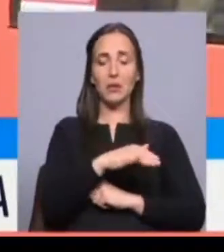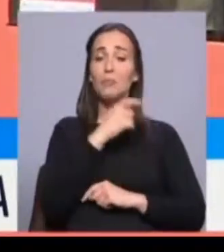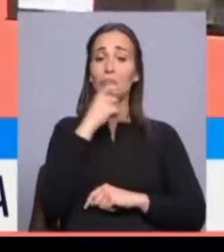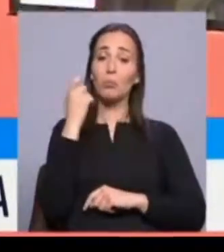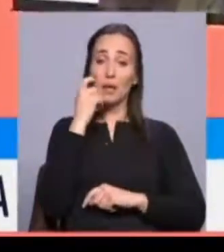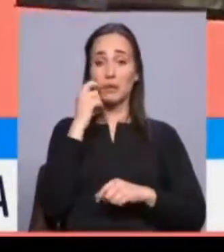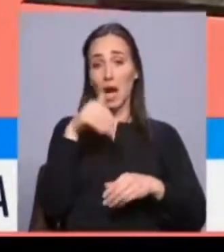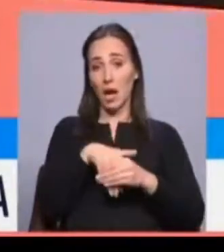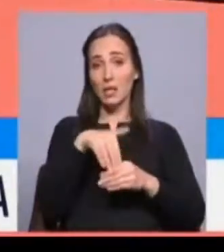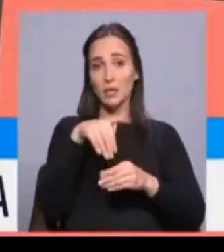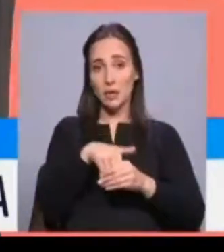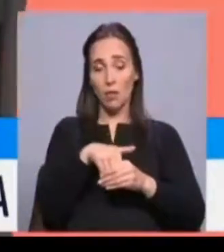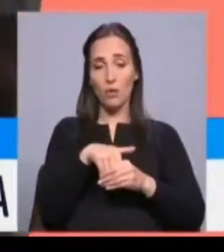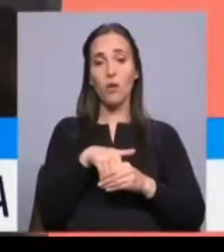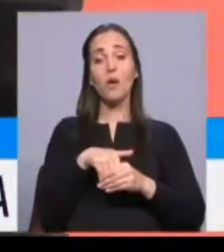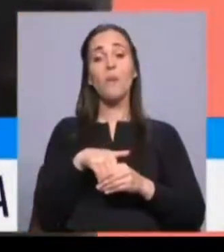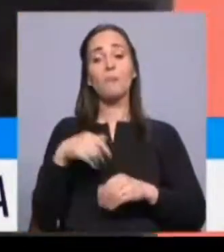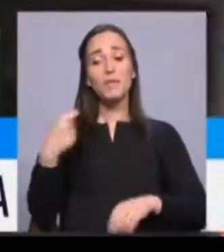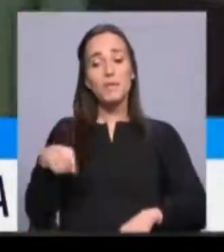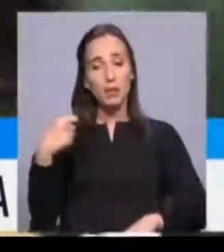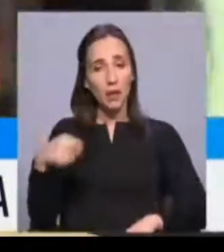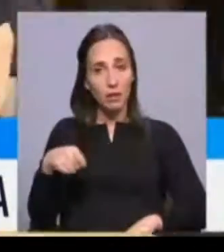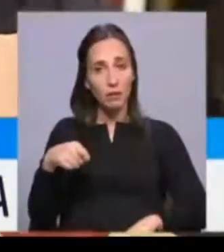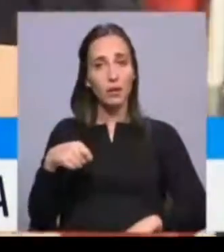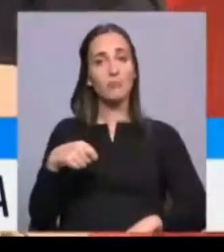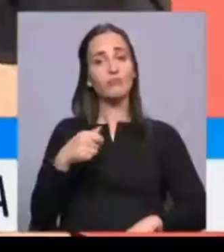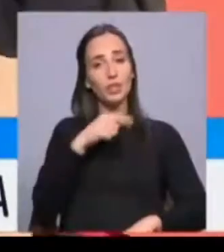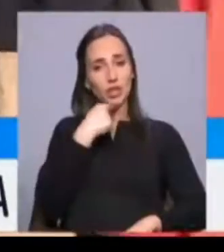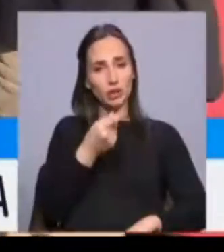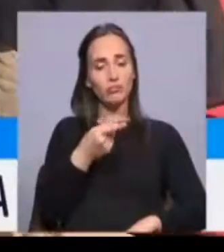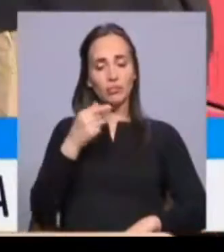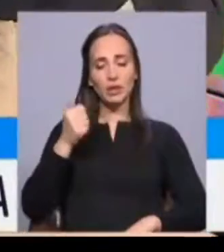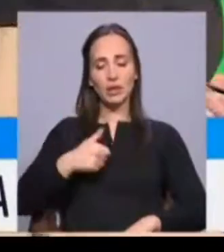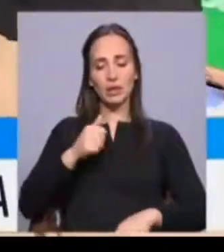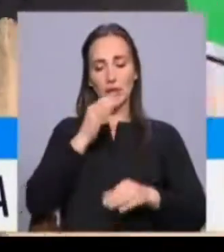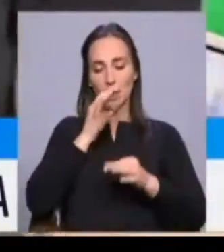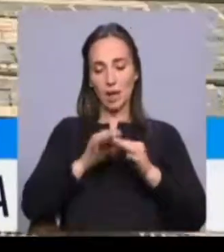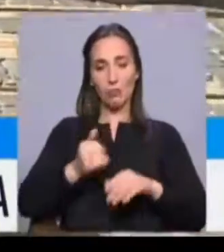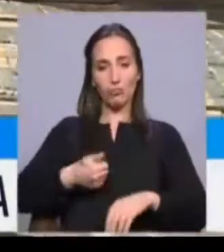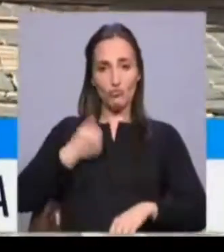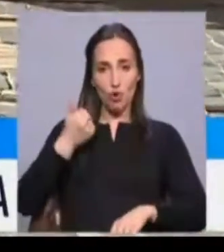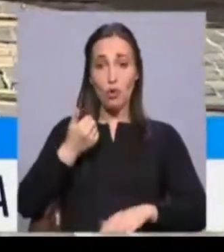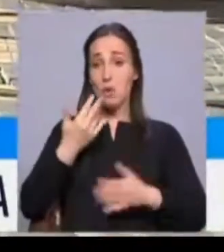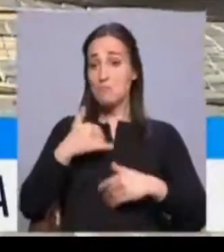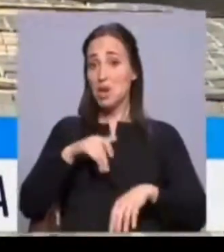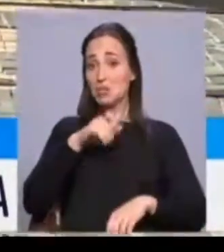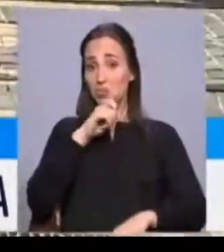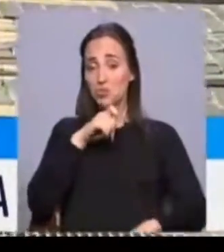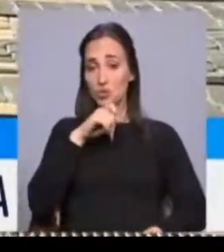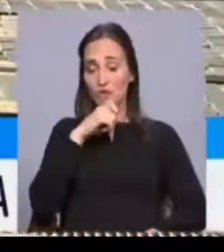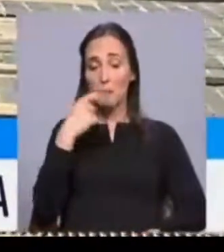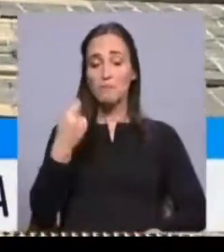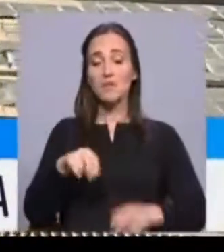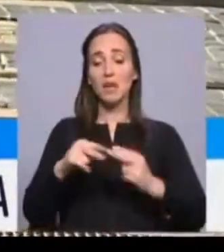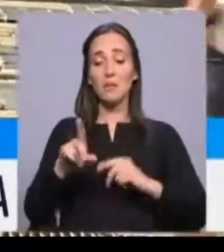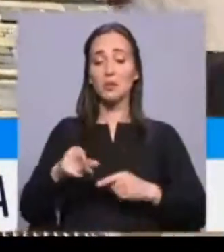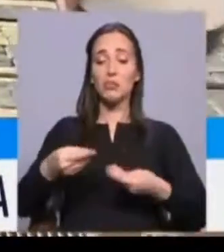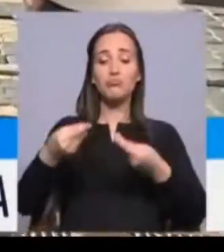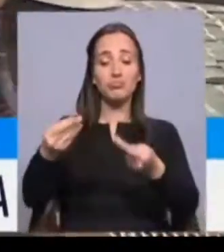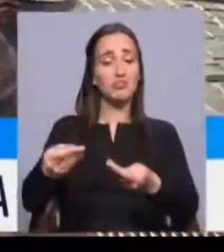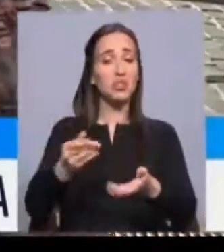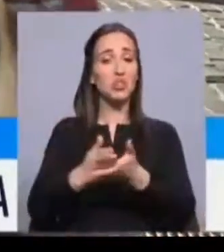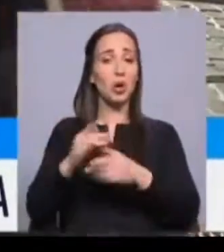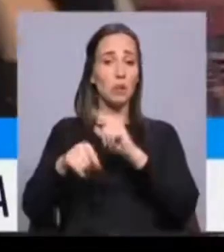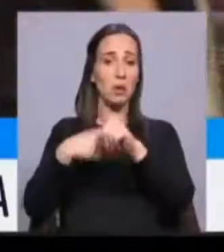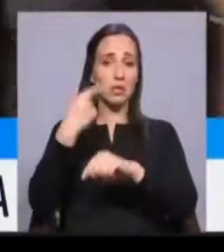eleitoral partilhada pelo próprio presidente eleito em setembro, mas que só deve ser apresentada pelo executivo de Moedas na próxima